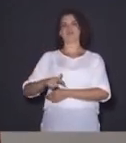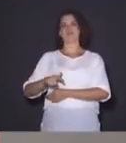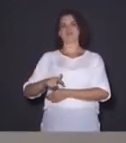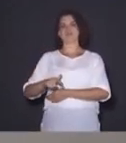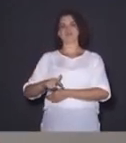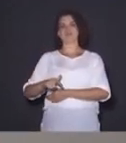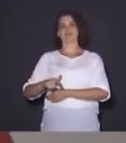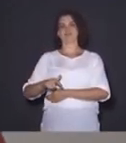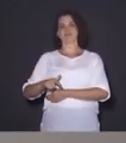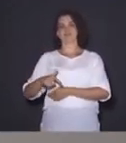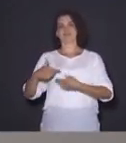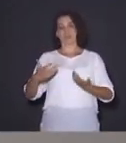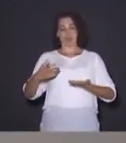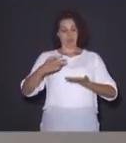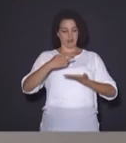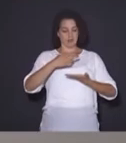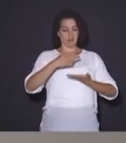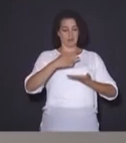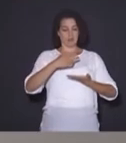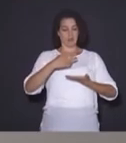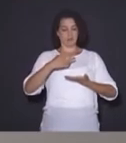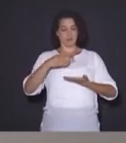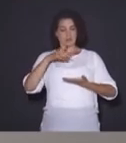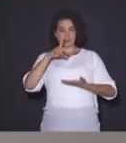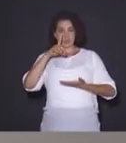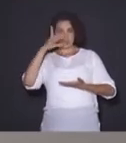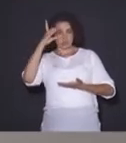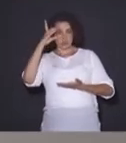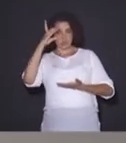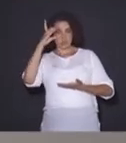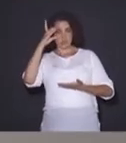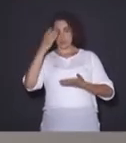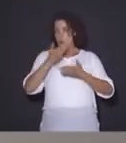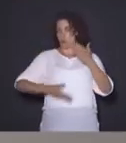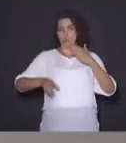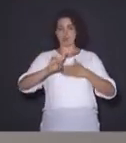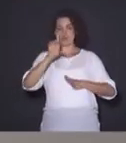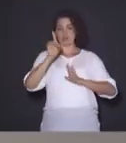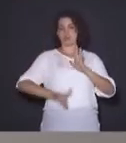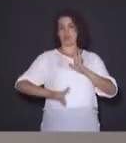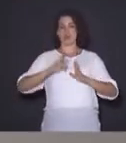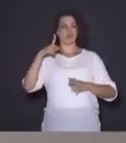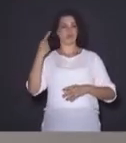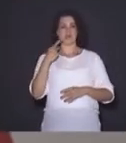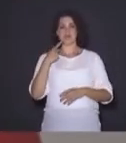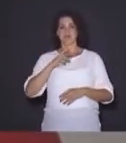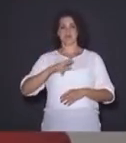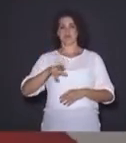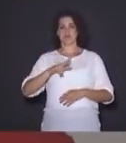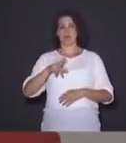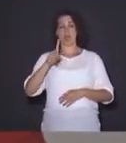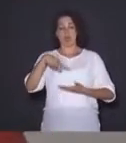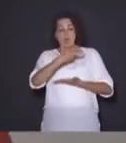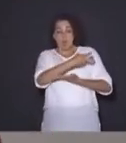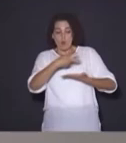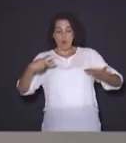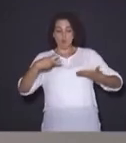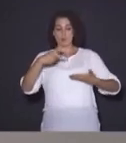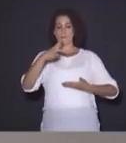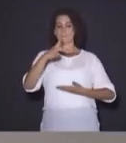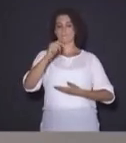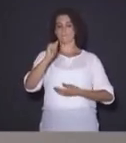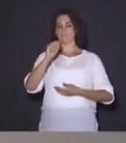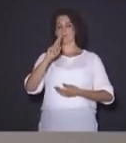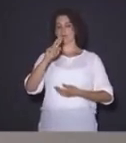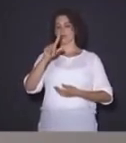retirada sem perder os seus direitos políticos sequer então foi um golpe parlamentar mas não foi só o golpe